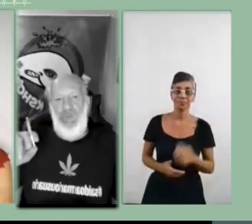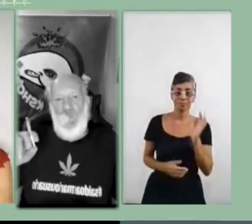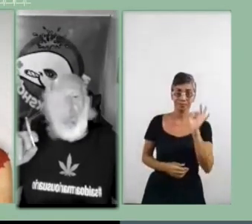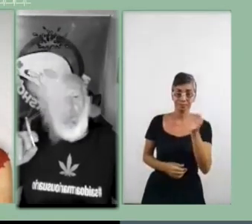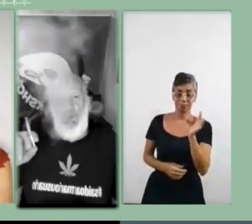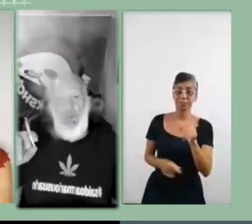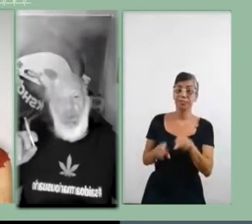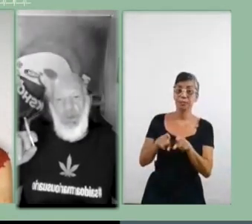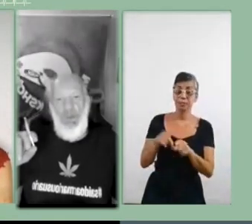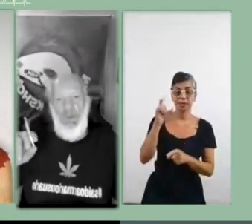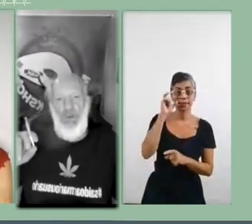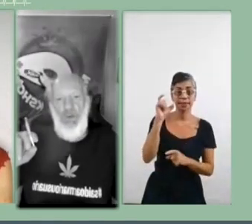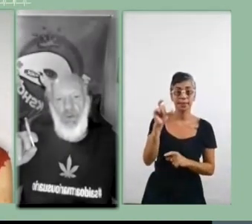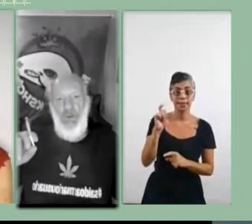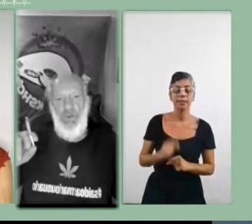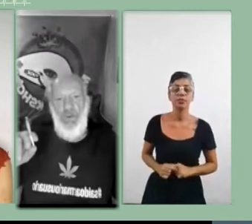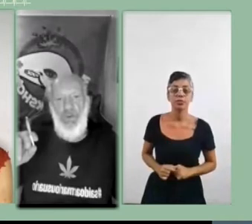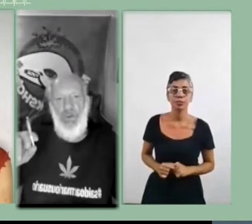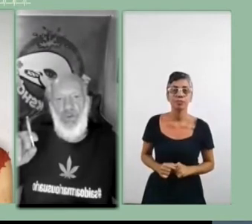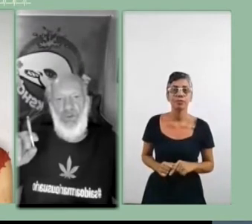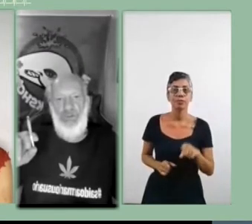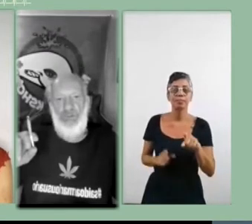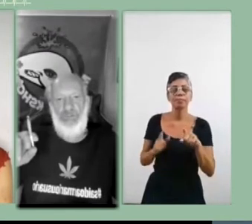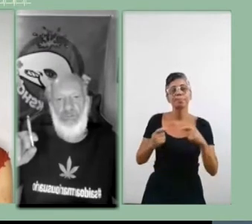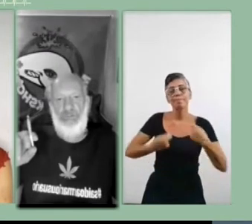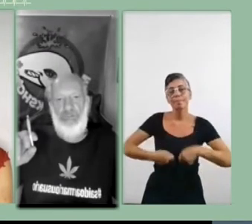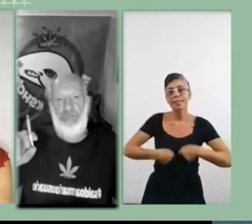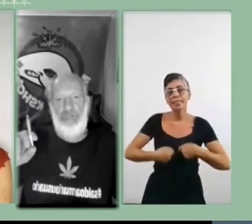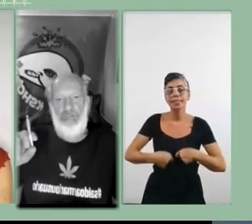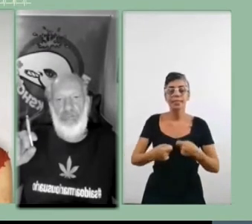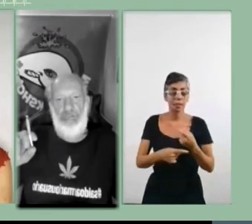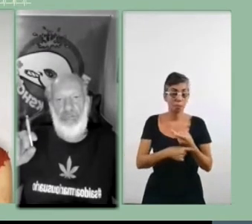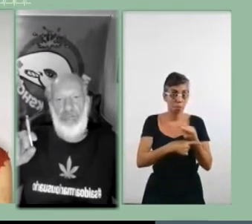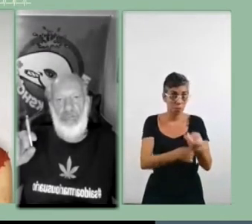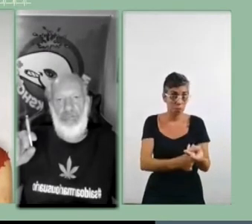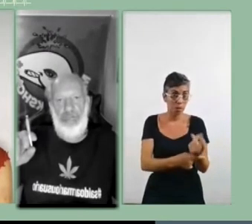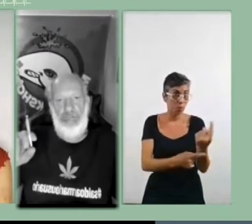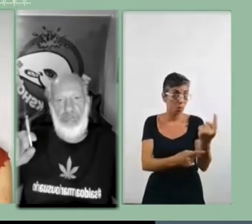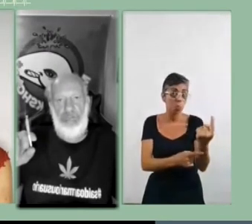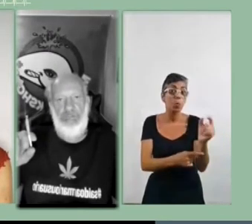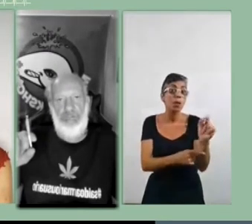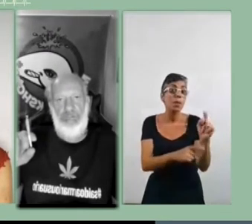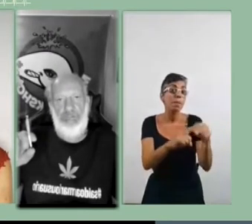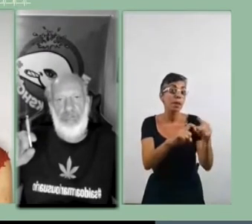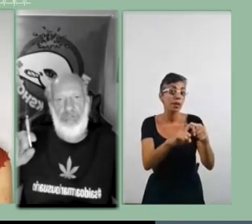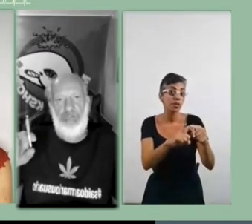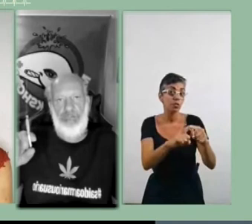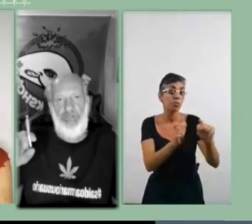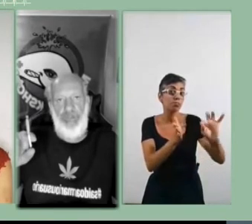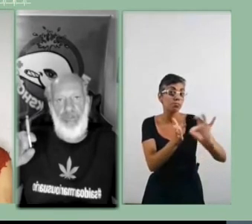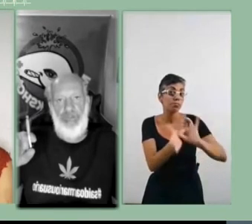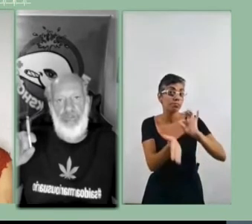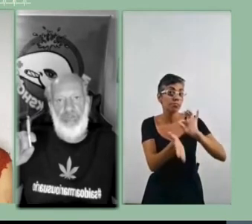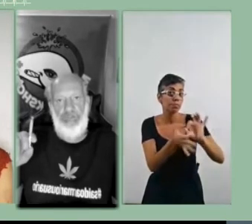é que você tem que procurar um médico, né? Um médico prescritor, assim. E não é simplesmente só